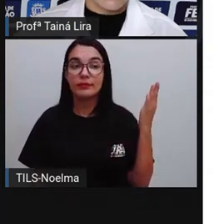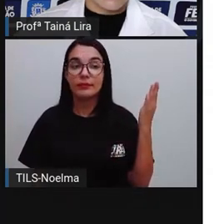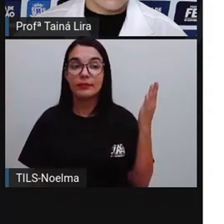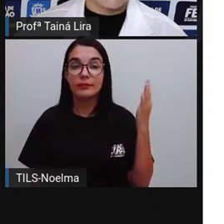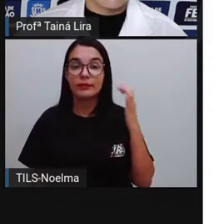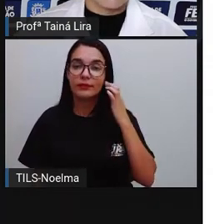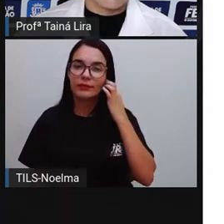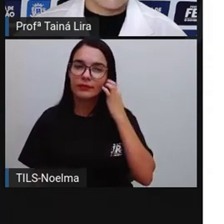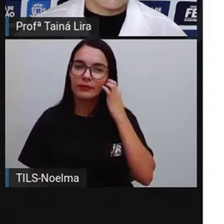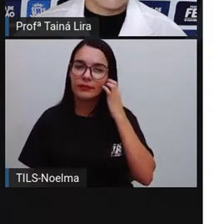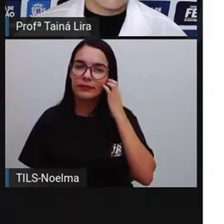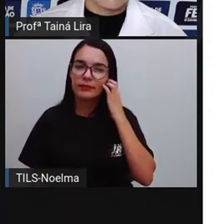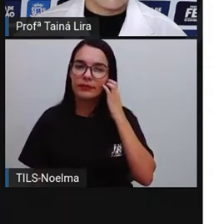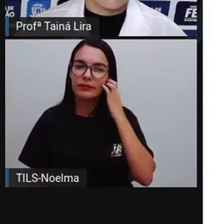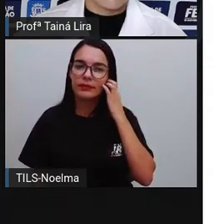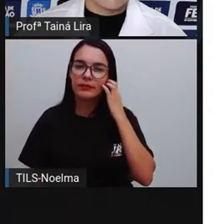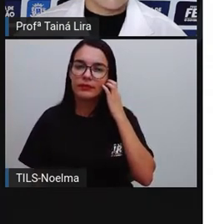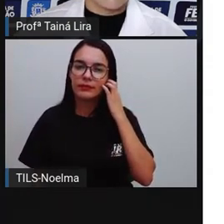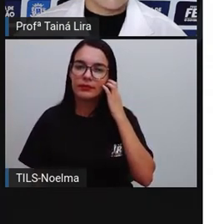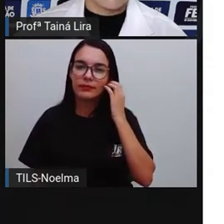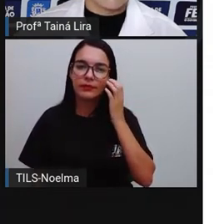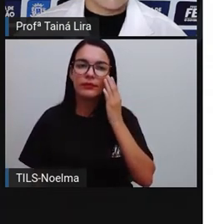e olha lá